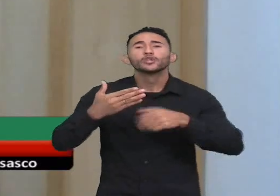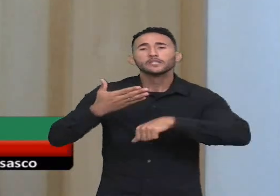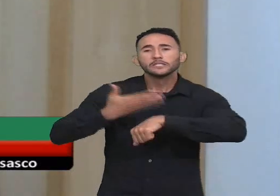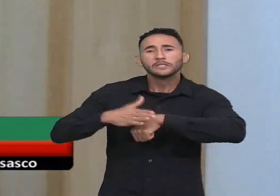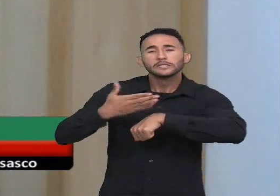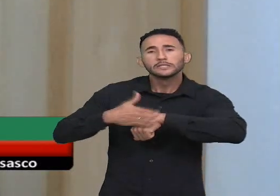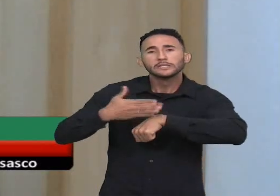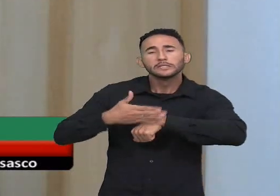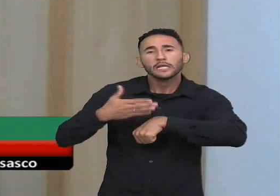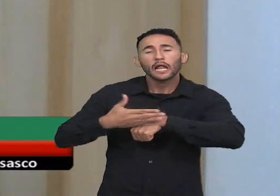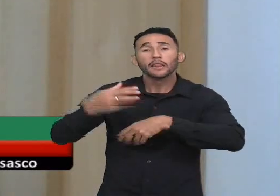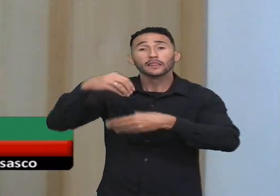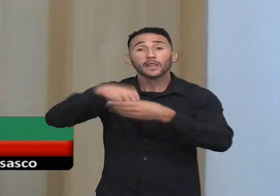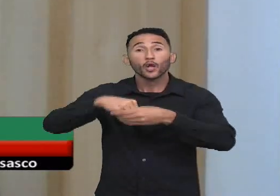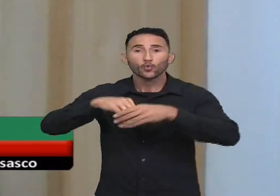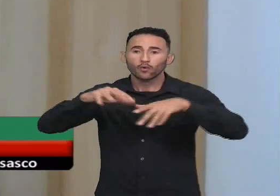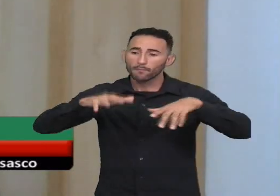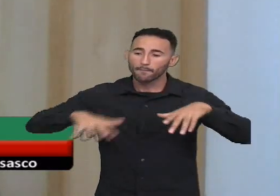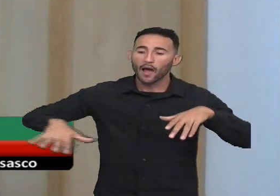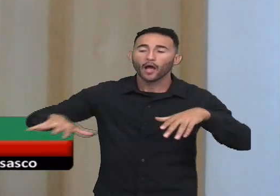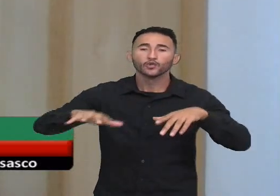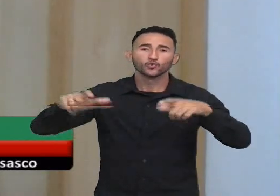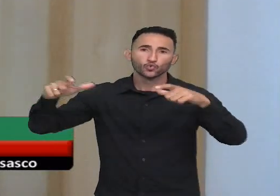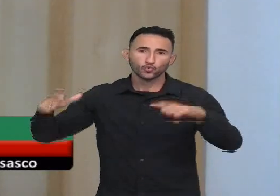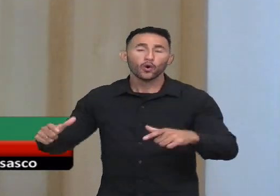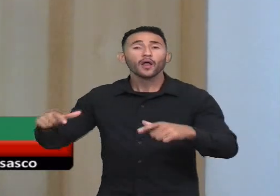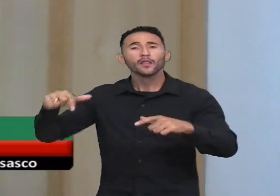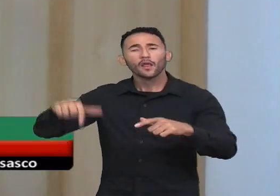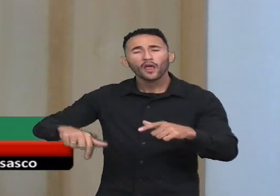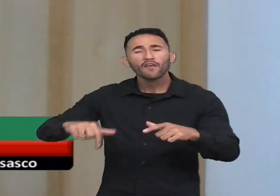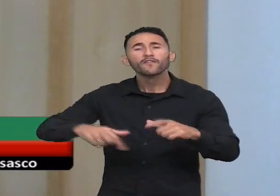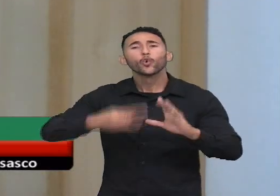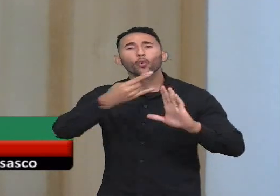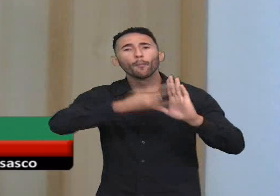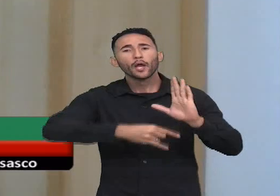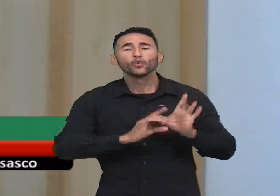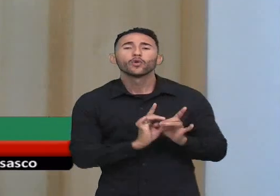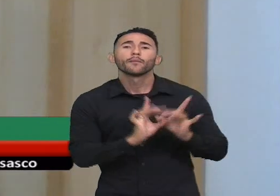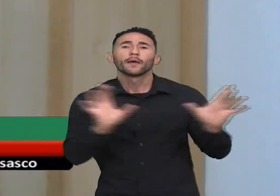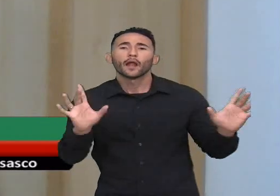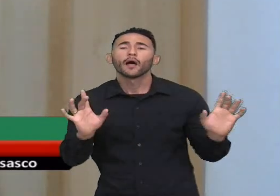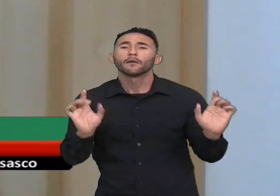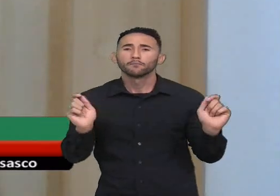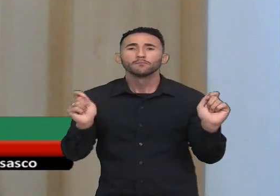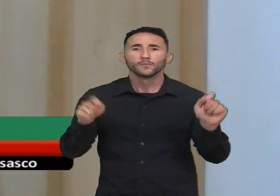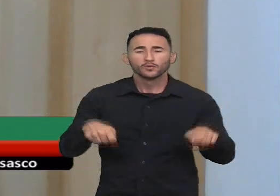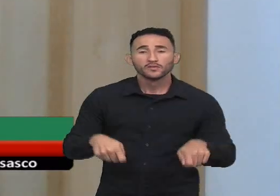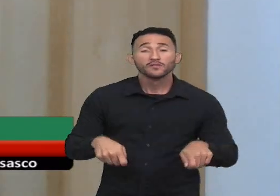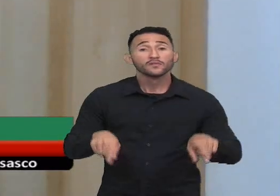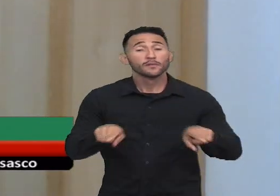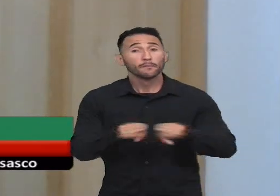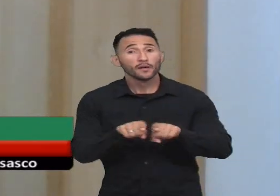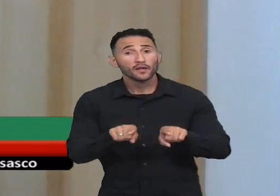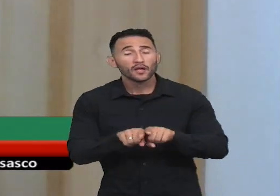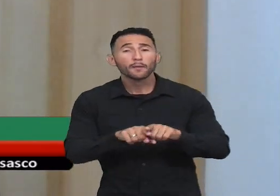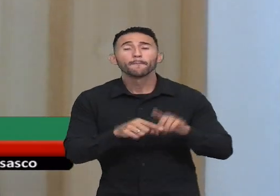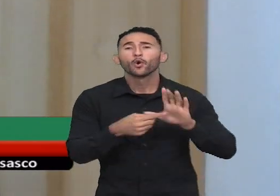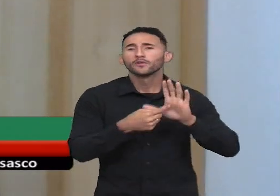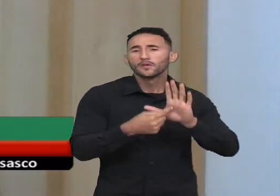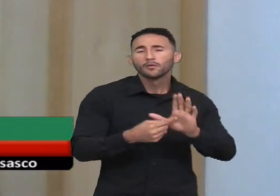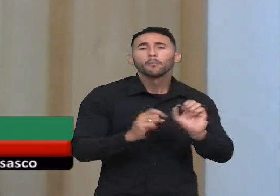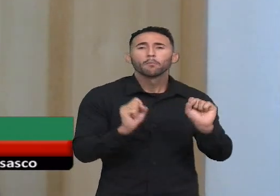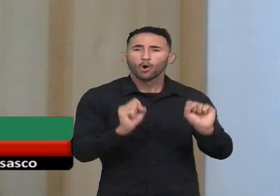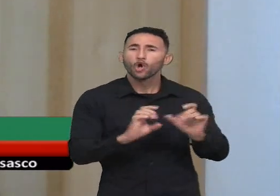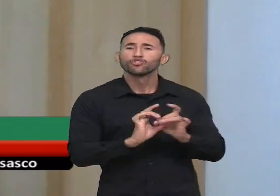em 1932. Sua academia ganhou alvará de funcionamento em 1937, com a discriminação da prática. E,